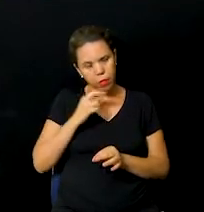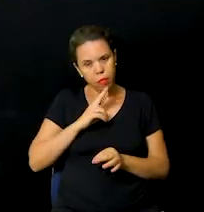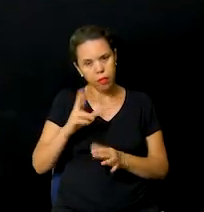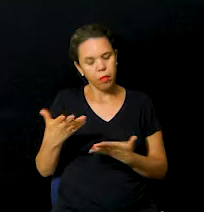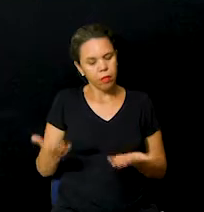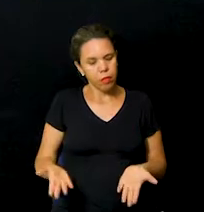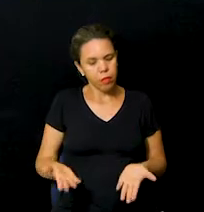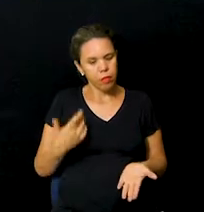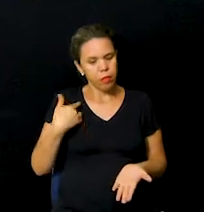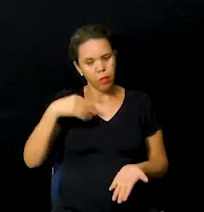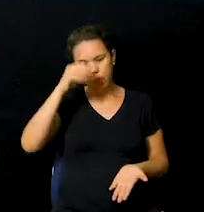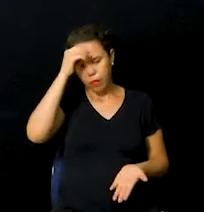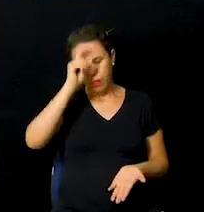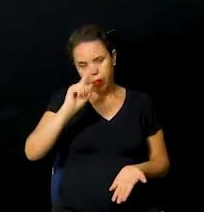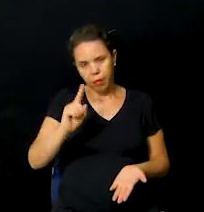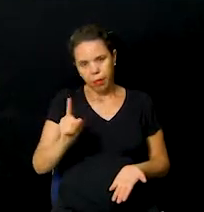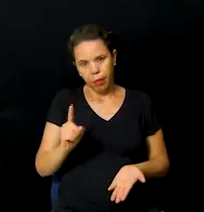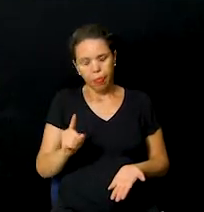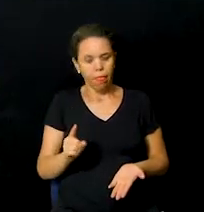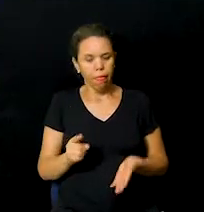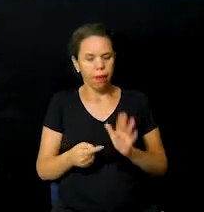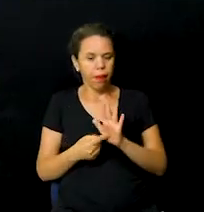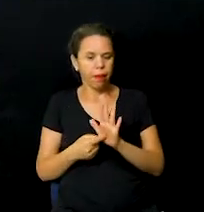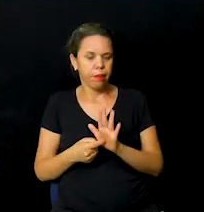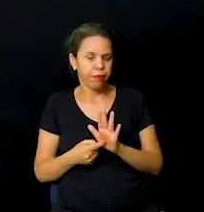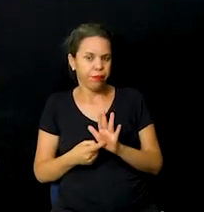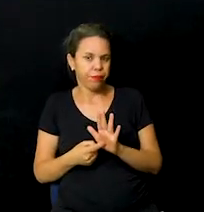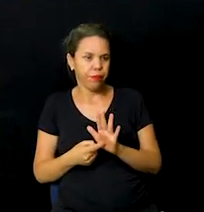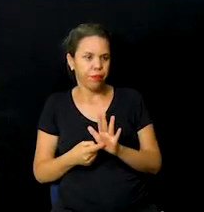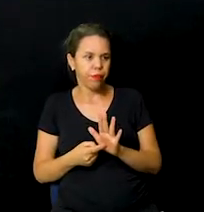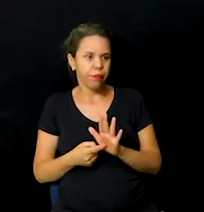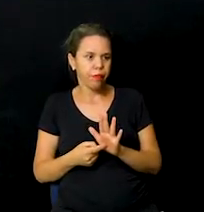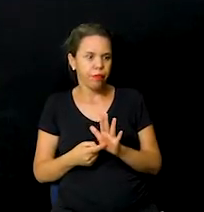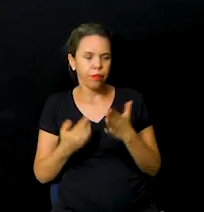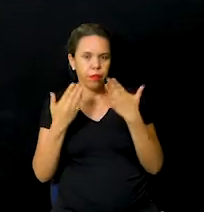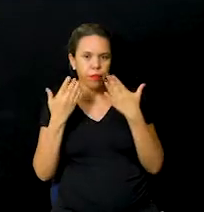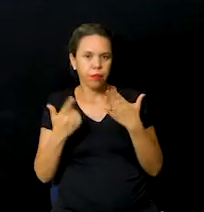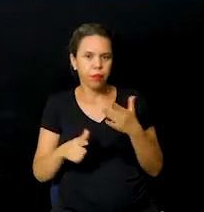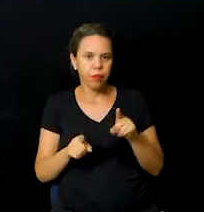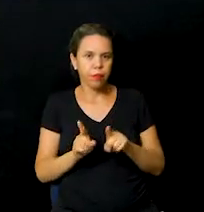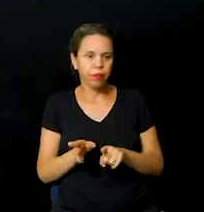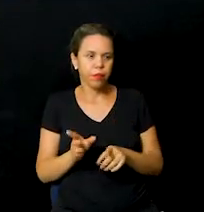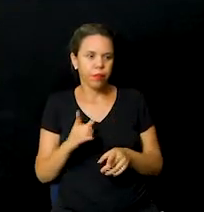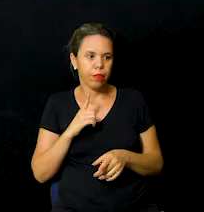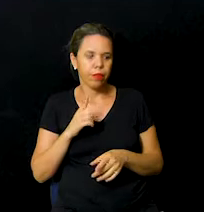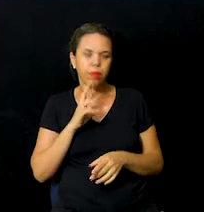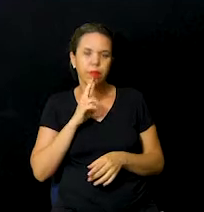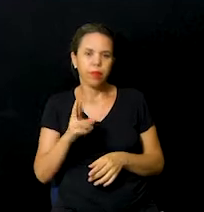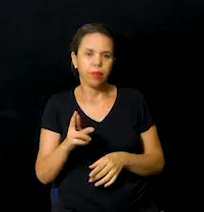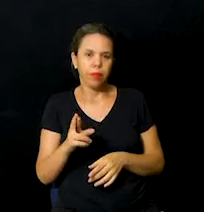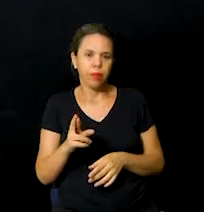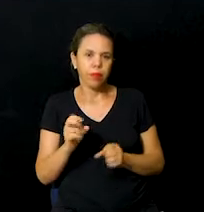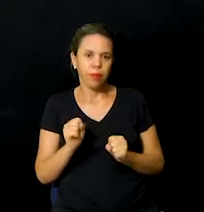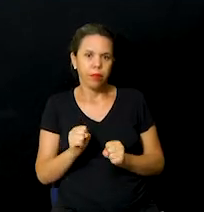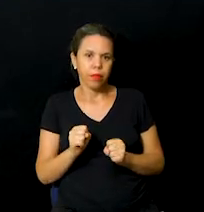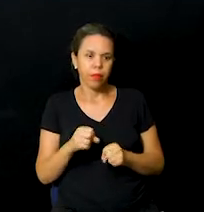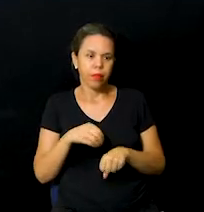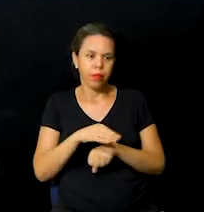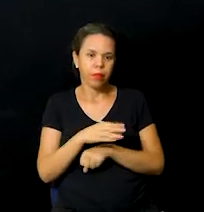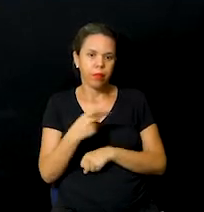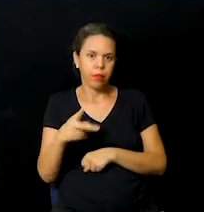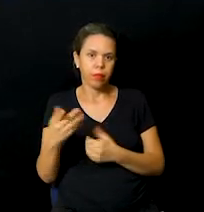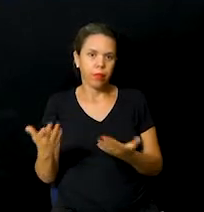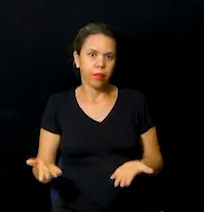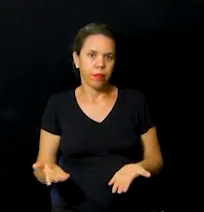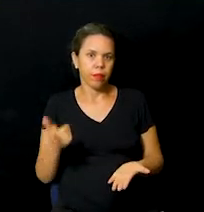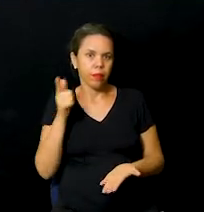E mesmo que eu também não saiba, eu posso até ir atrás da informação, mas eu prefiro, de antemão, já ter ali uma resposta para poder dar para ela.